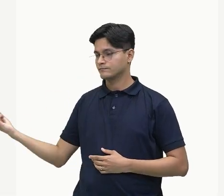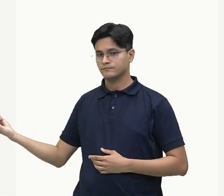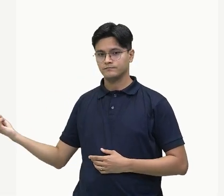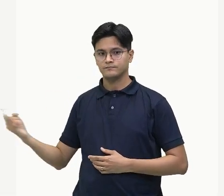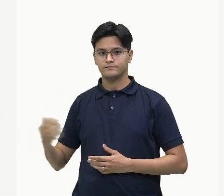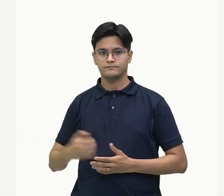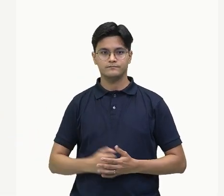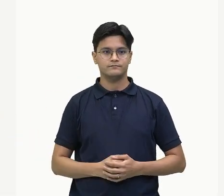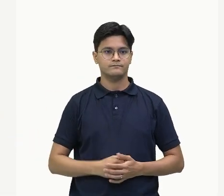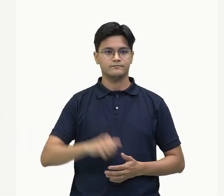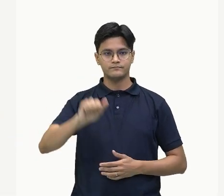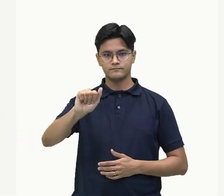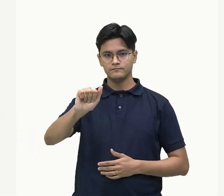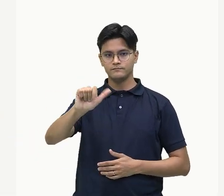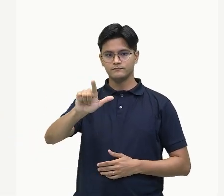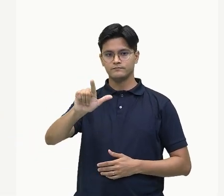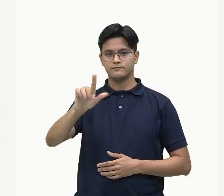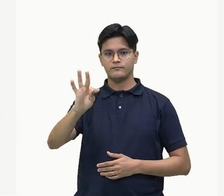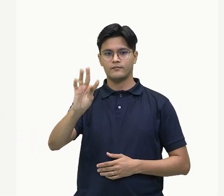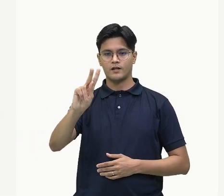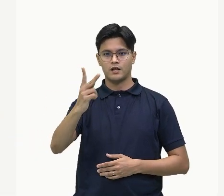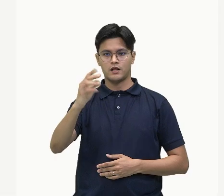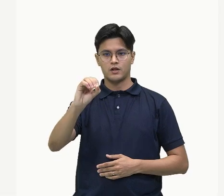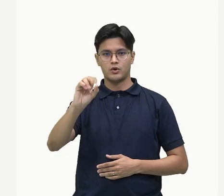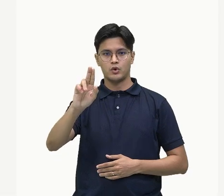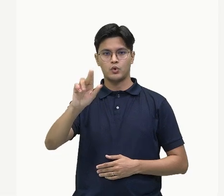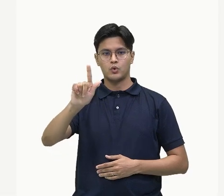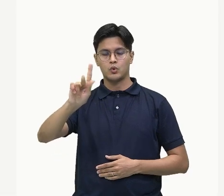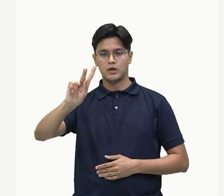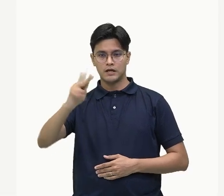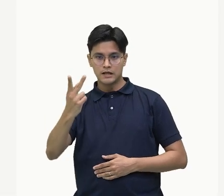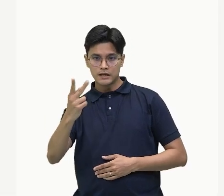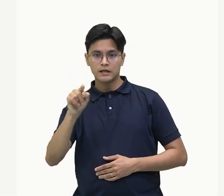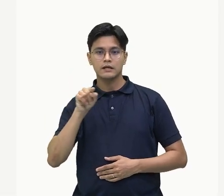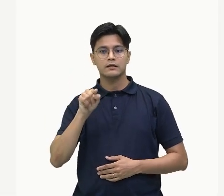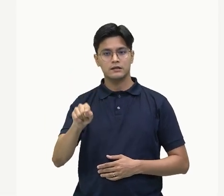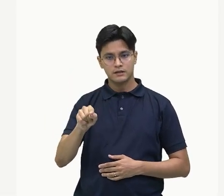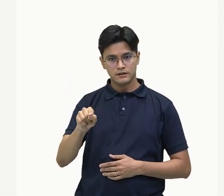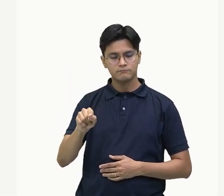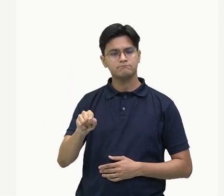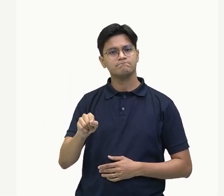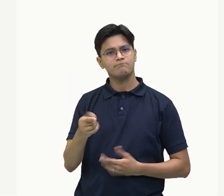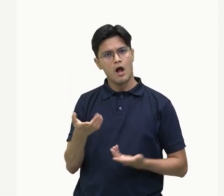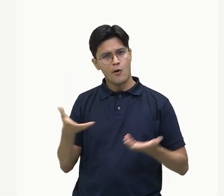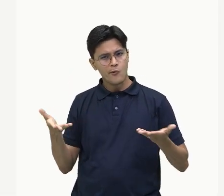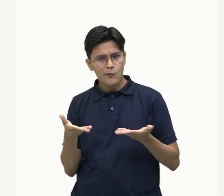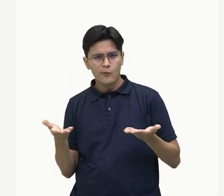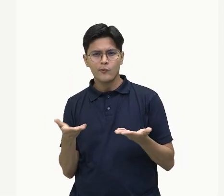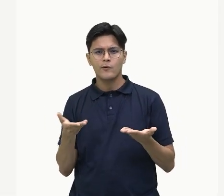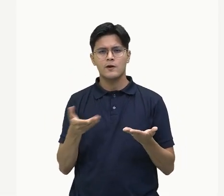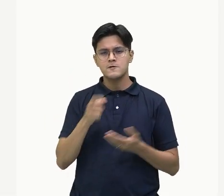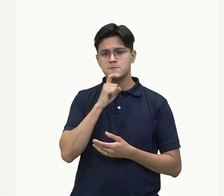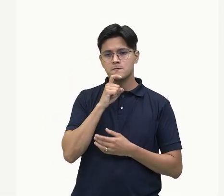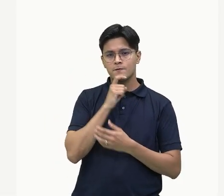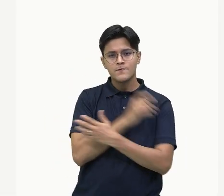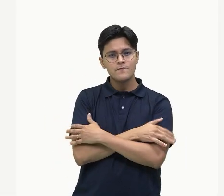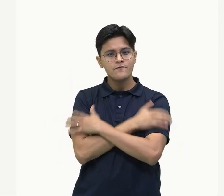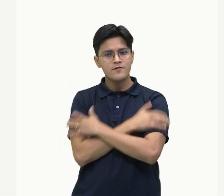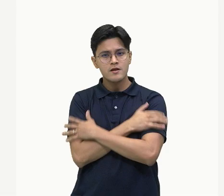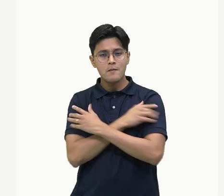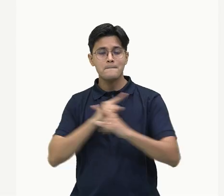embora esteja frio, although it's cold, he went outside. Ele saiu, né? Aqui a expressão, né,